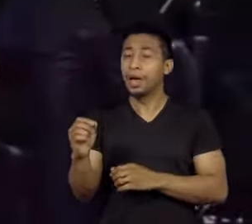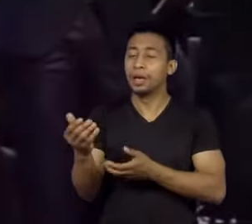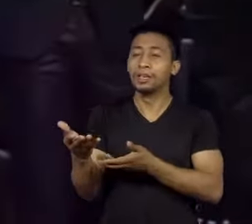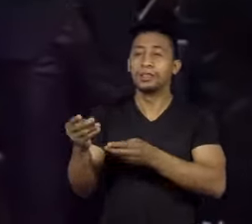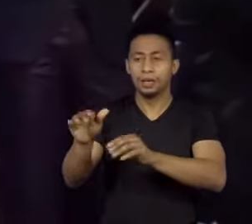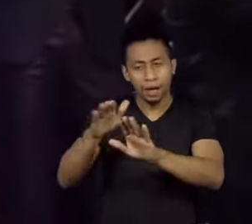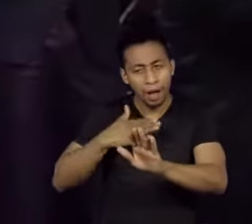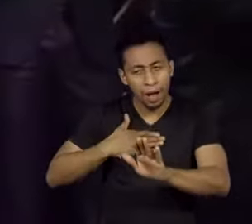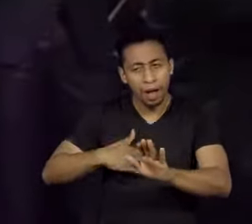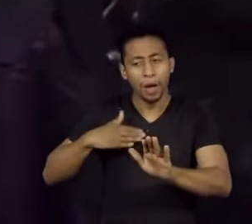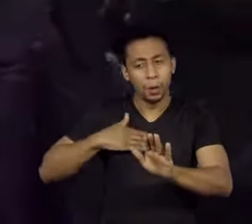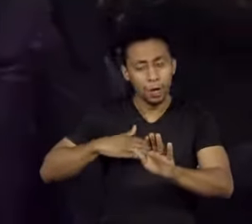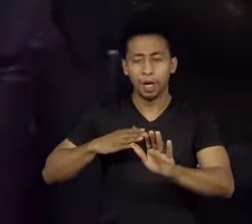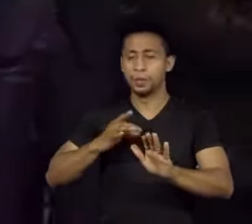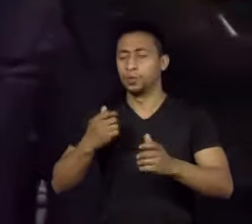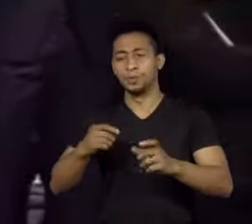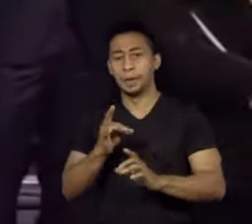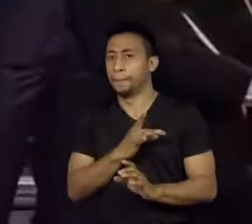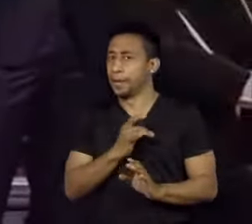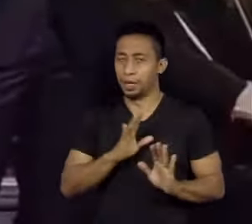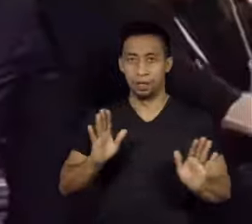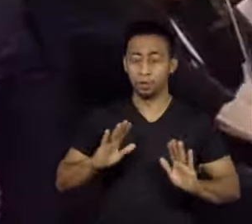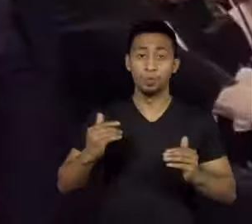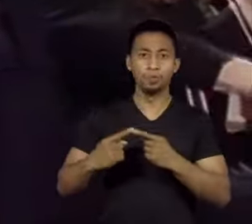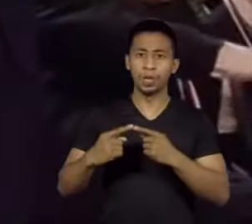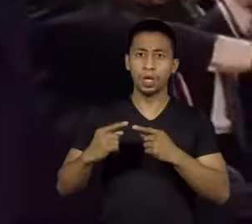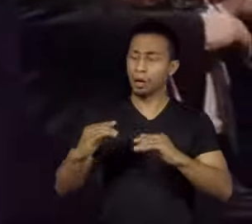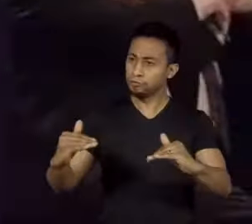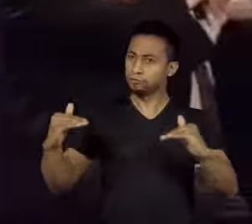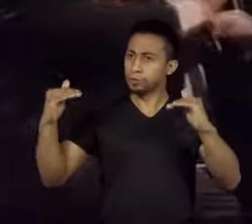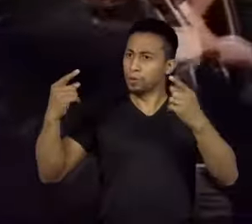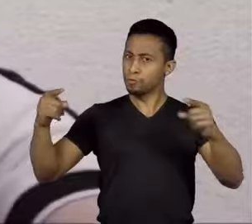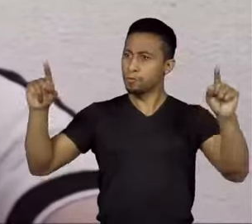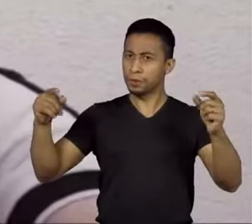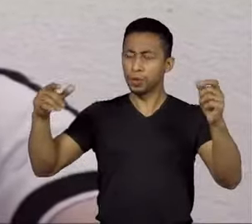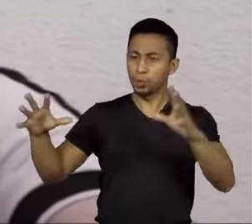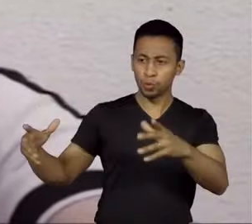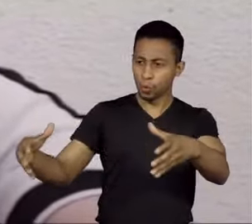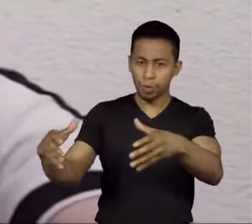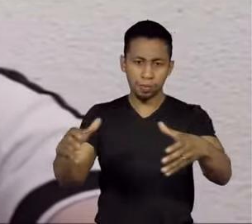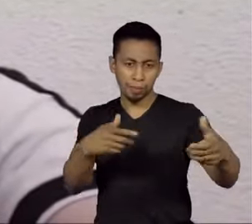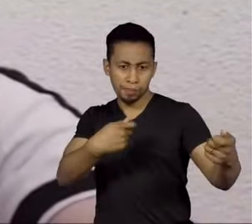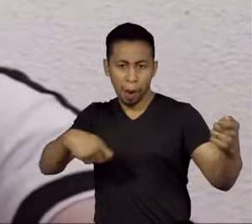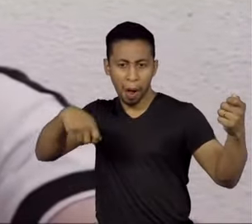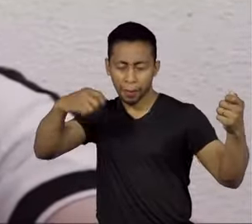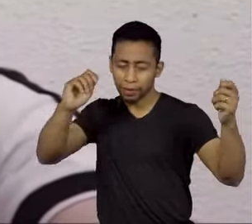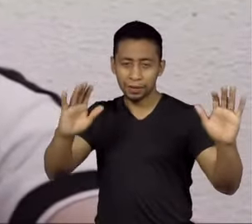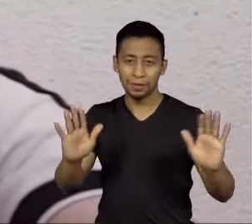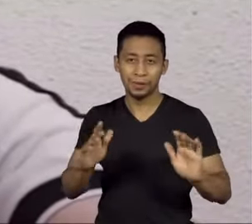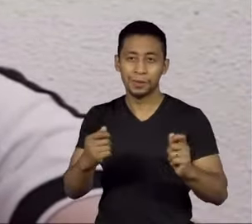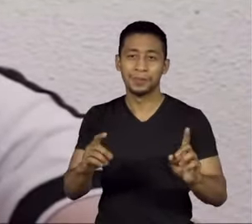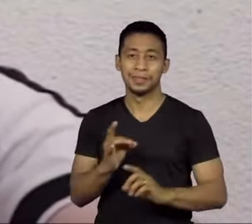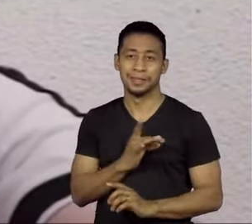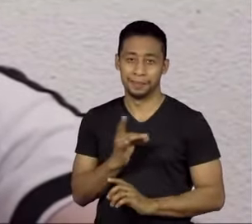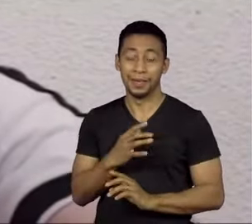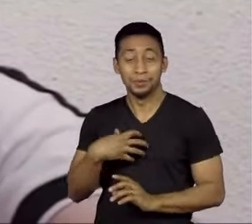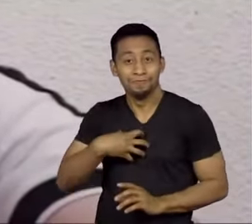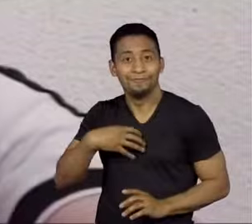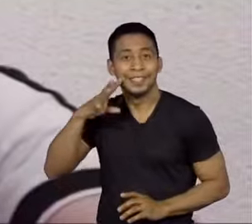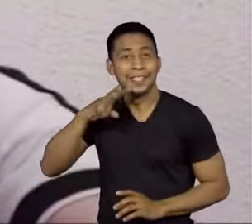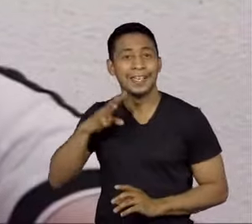naquele ambiente, com que não sentisse medo do maestro ou medo da orquestra e coisa assim. Isso tudo foi muito legal e fez com que